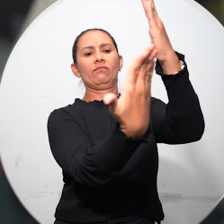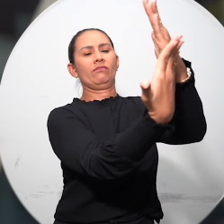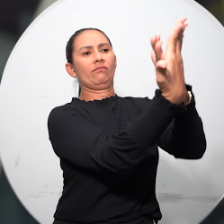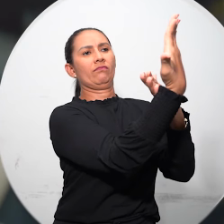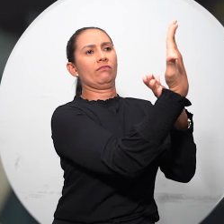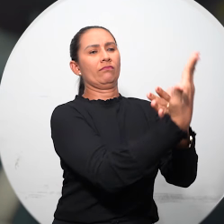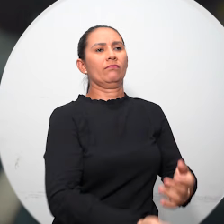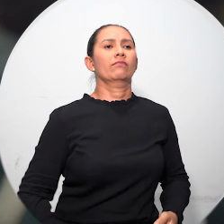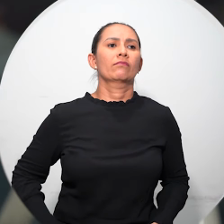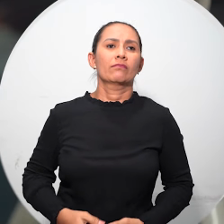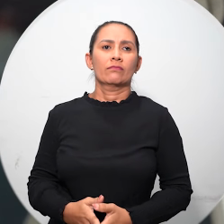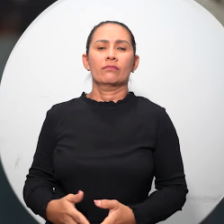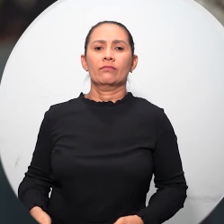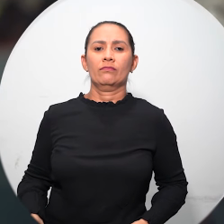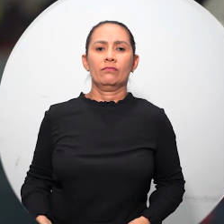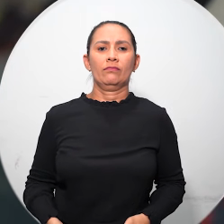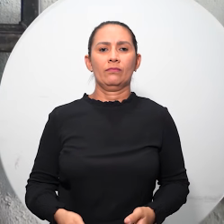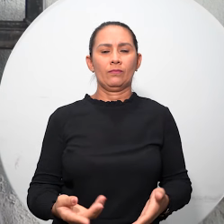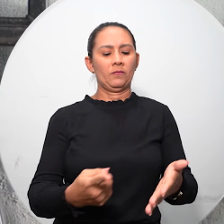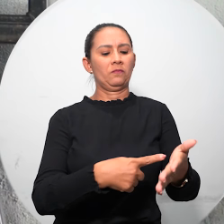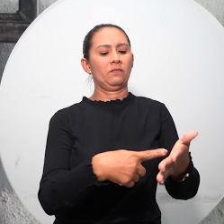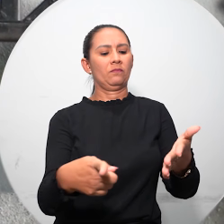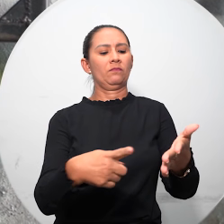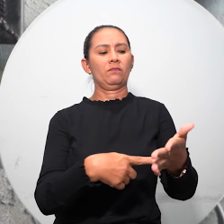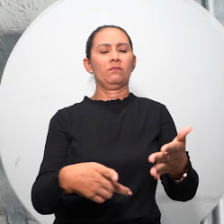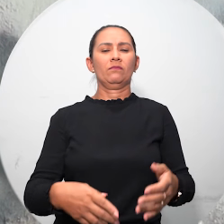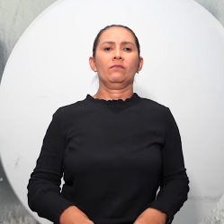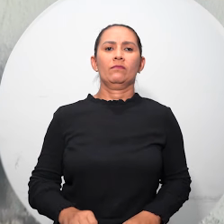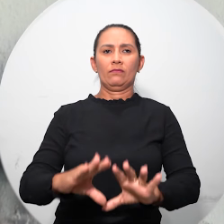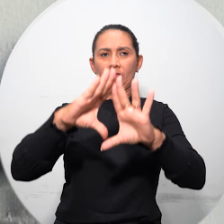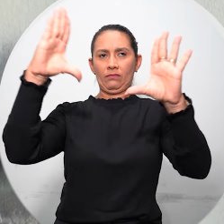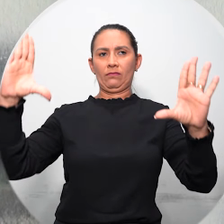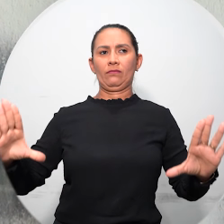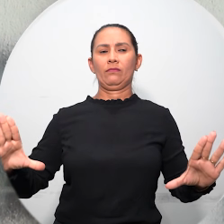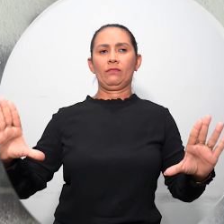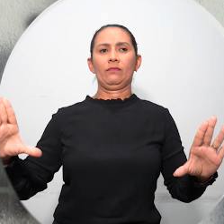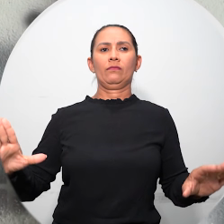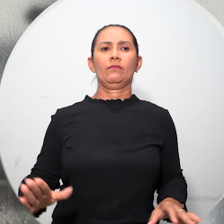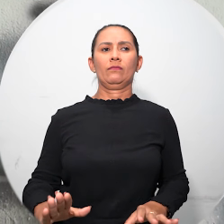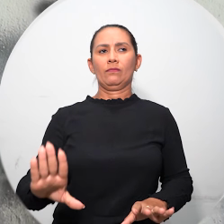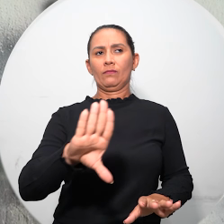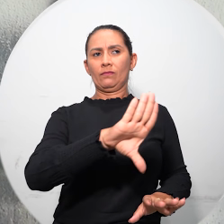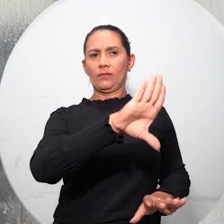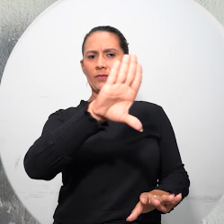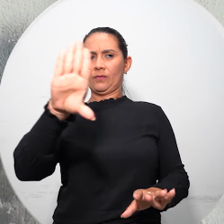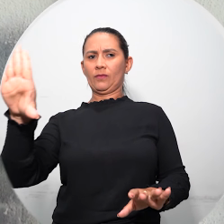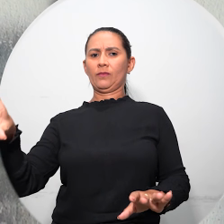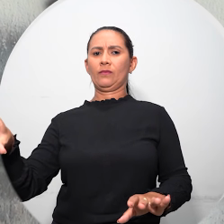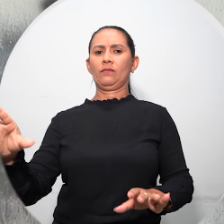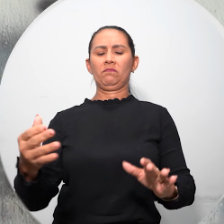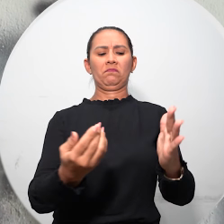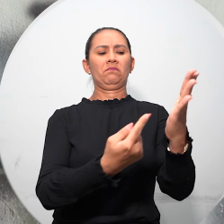na sala. E aqui isso era exibido na parede. A tela era exibida aqui nesse paredão aqui.